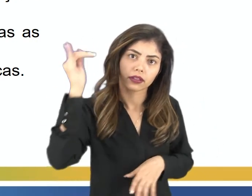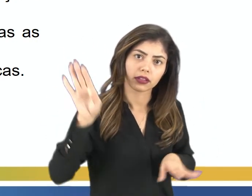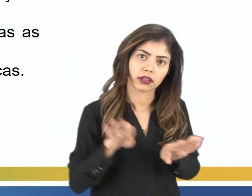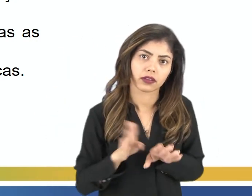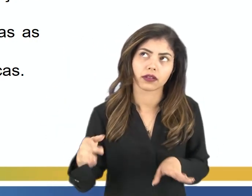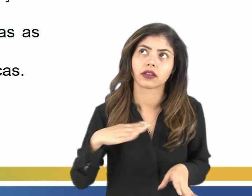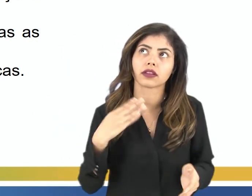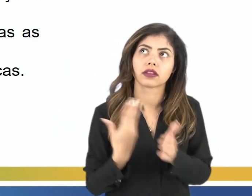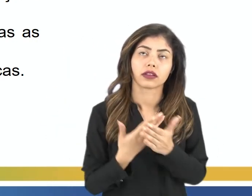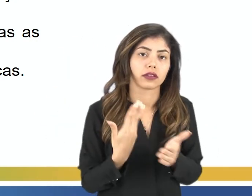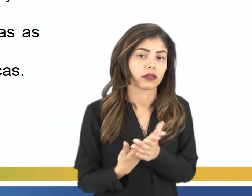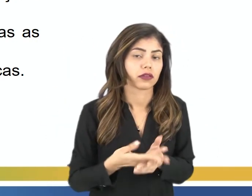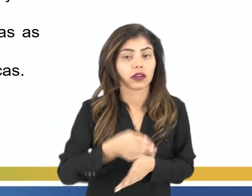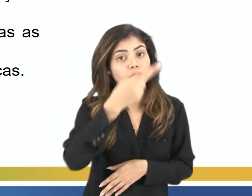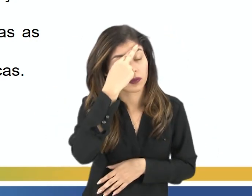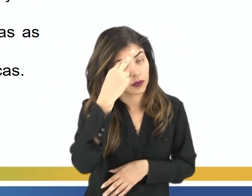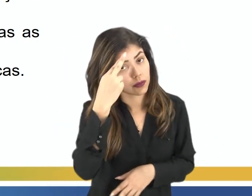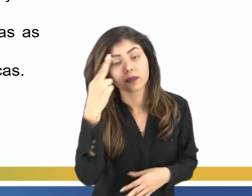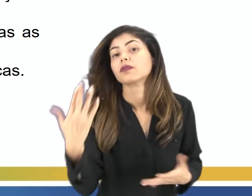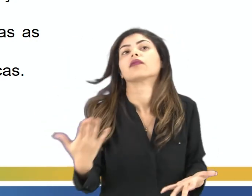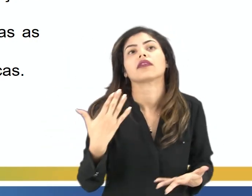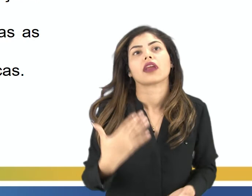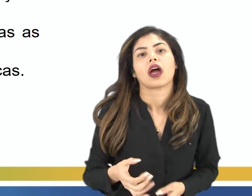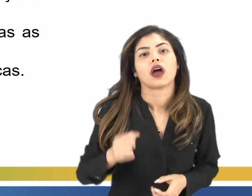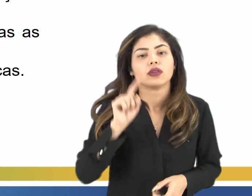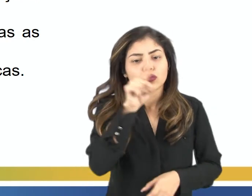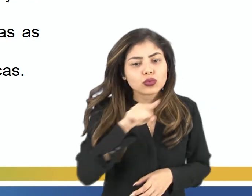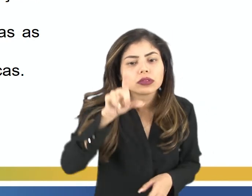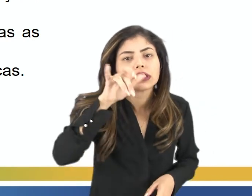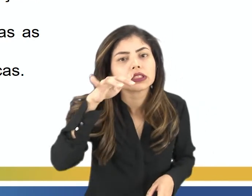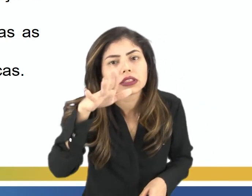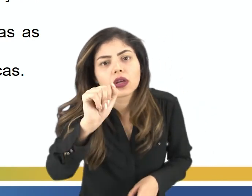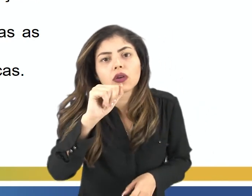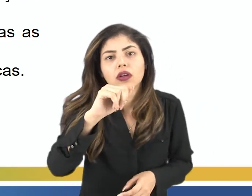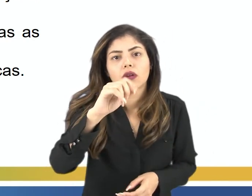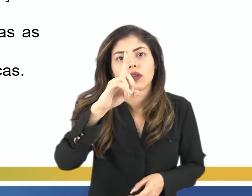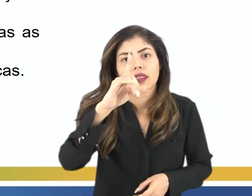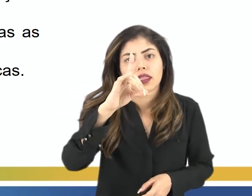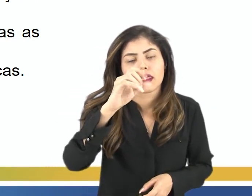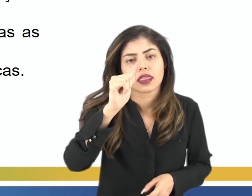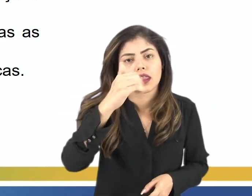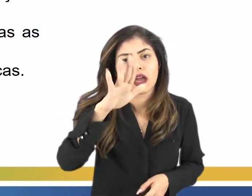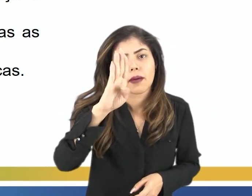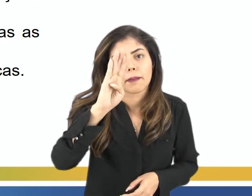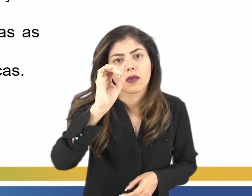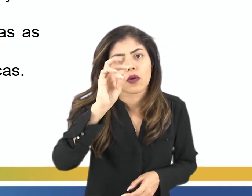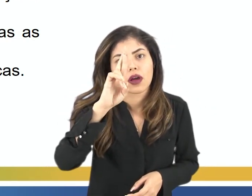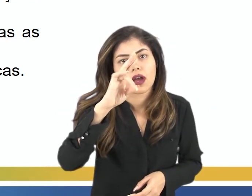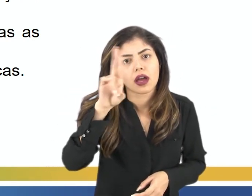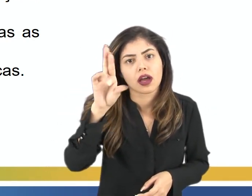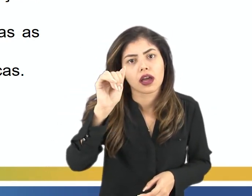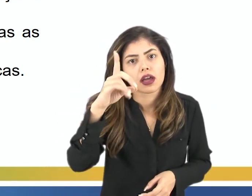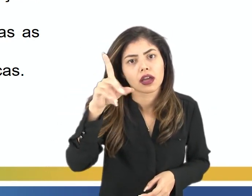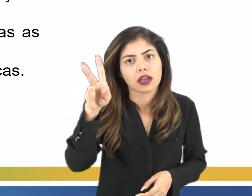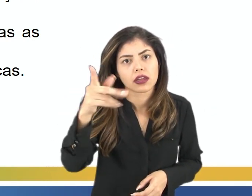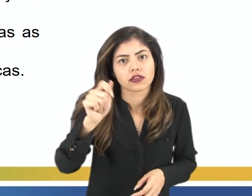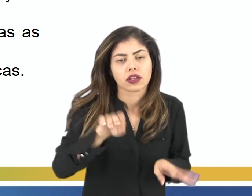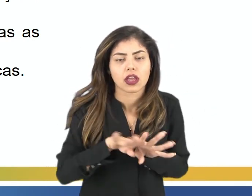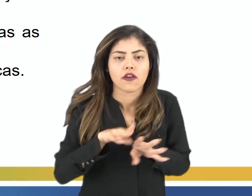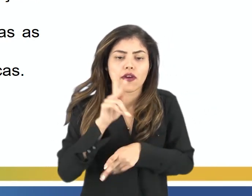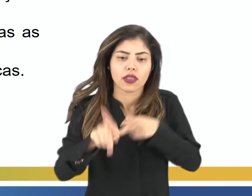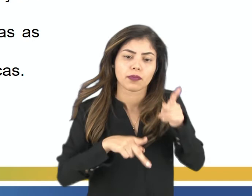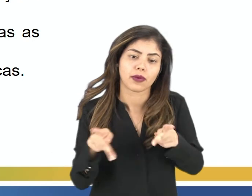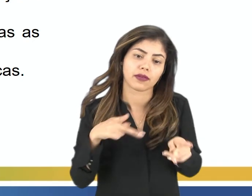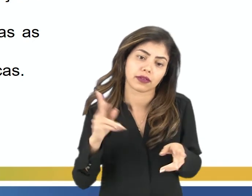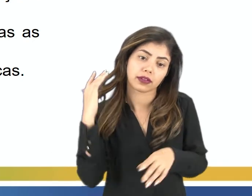quando se estuda em história no ciclo da borracha, no primeiro ciclo da borracha, primeiro e segundo, né? Então, eu estou falando dos povos